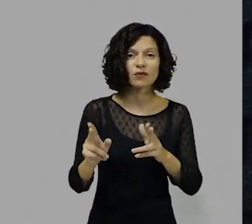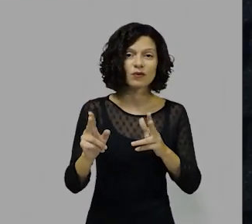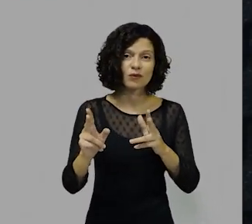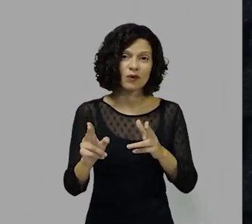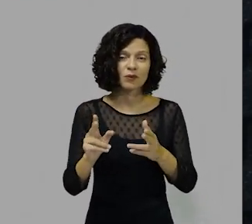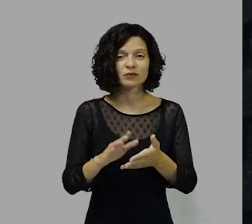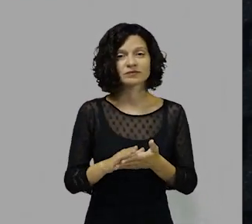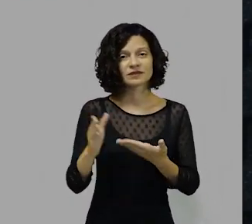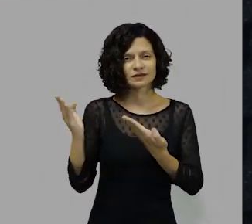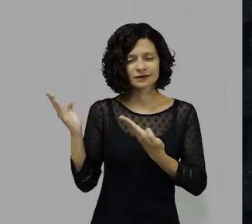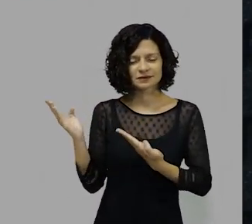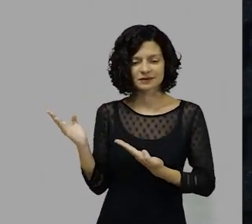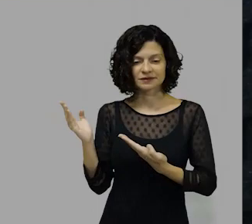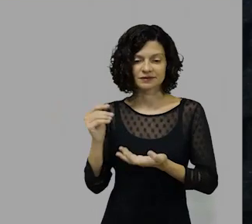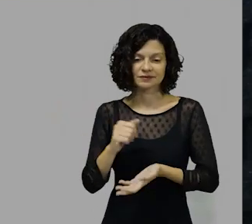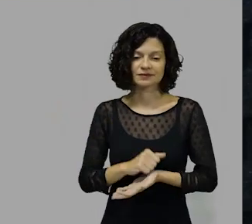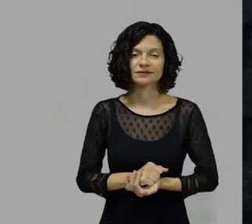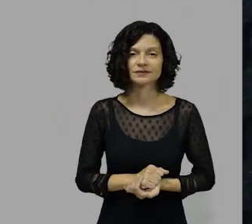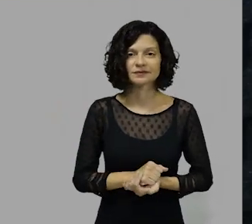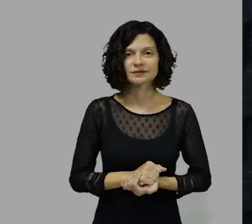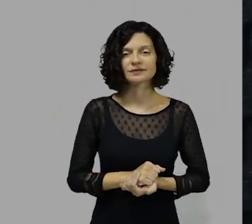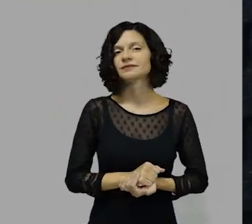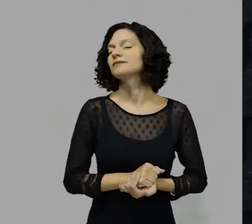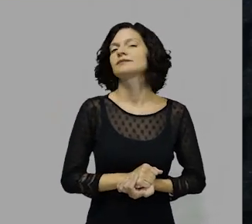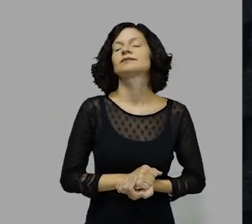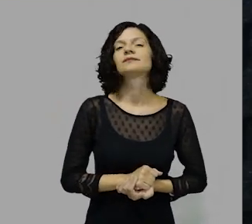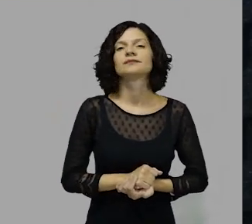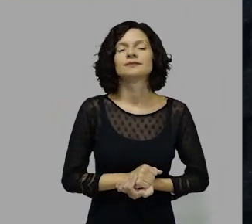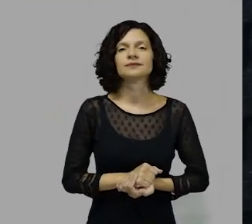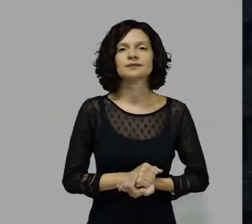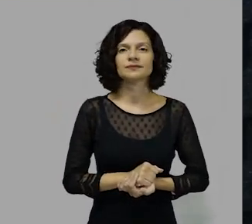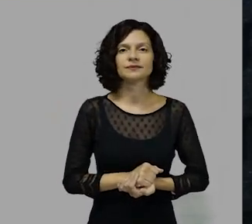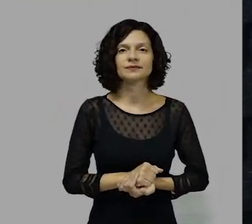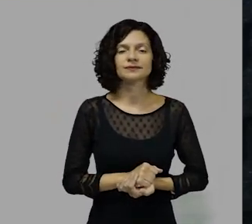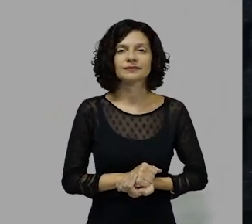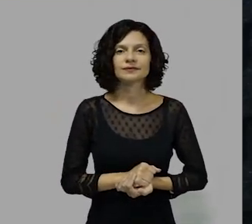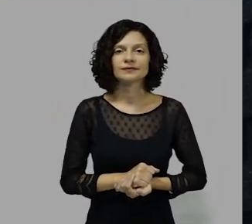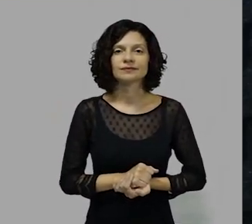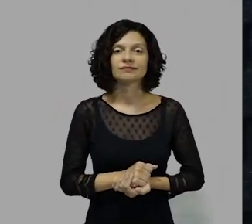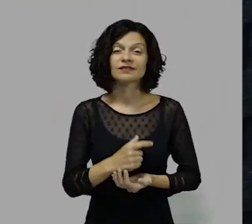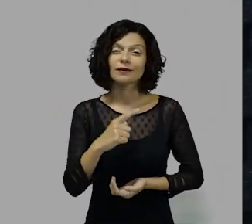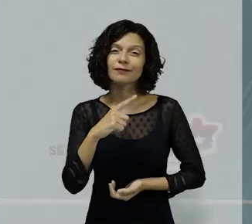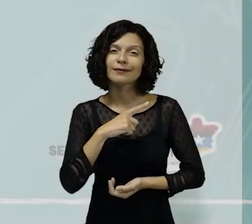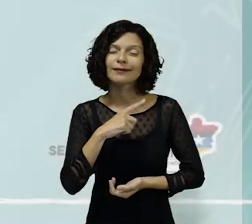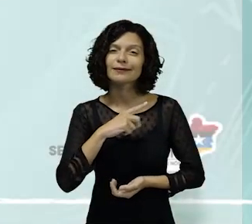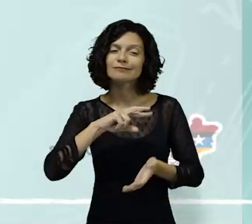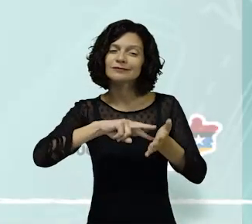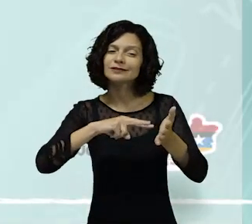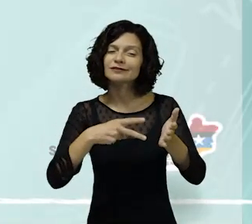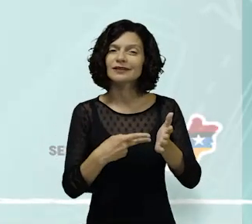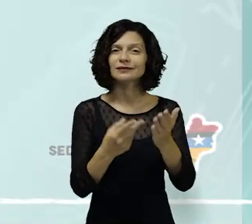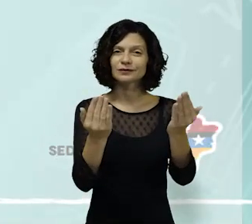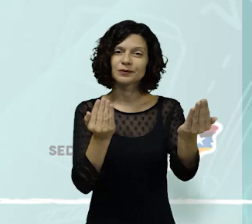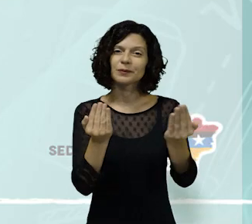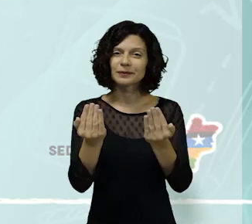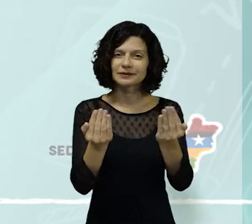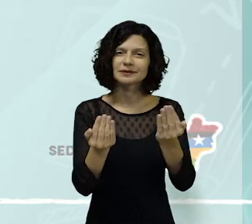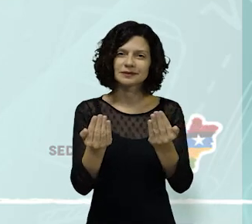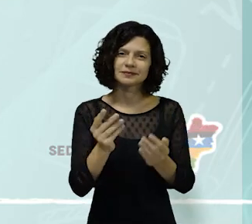Equally, igualmente. Então, são palavras que fazem ideia, transmitem sentido de comparação. Causa e